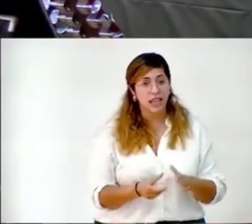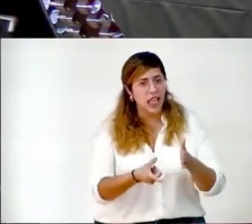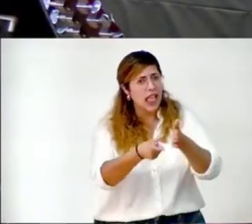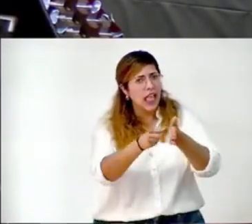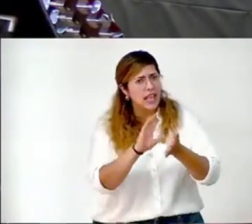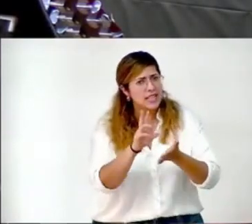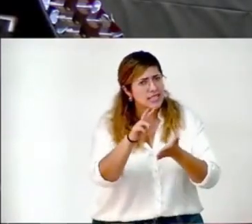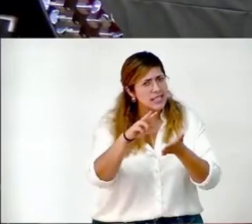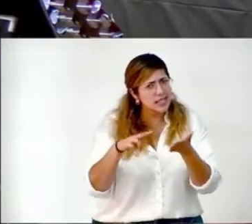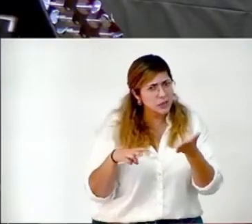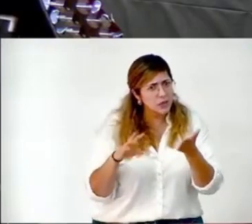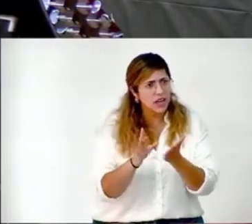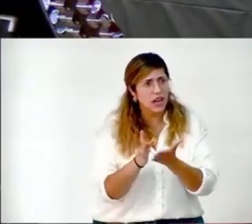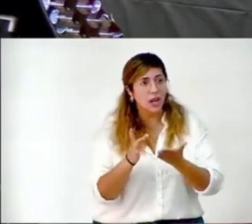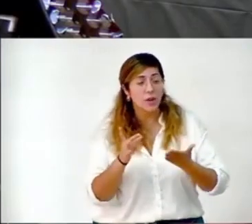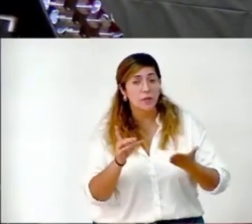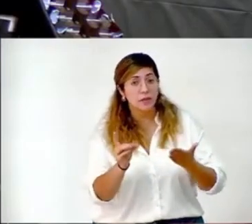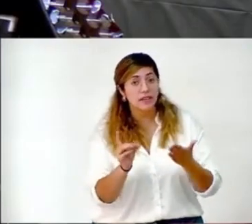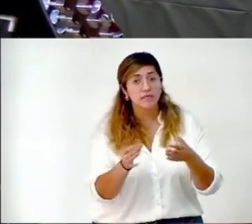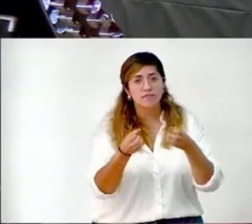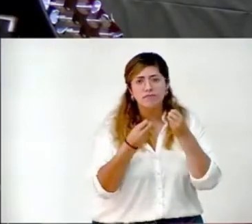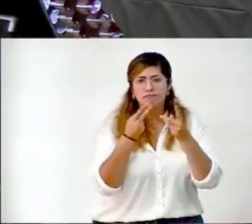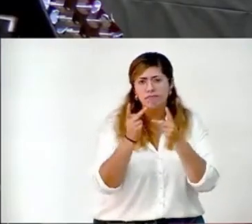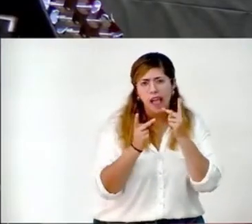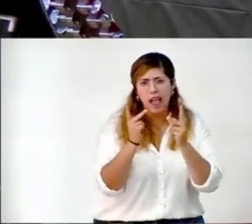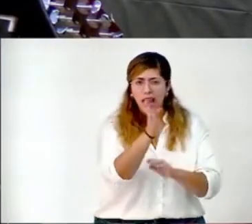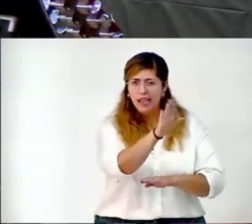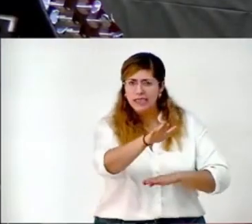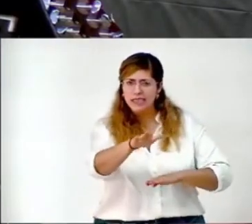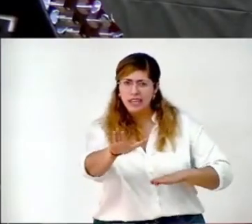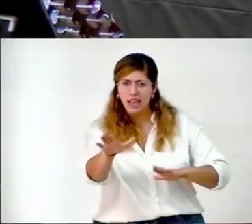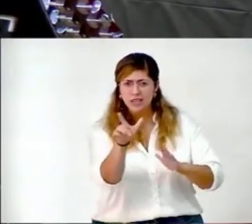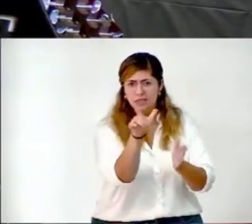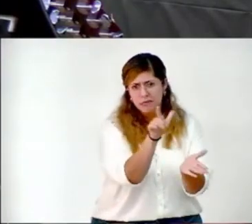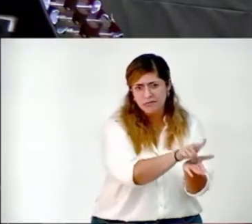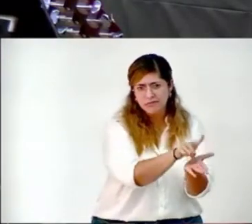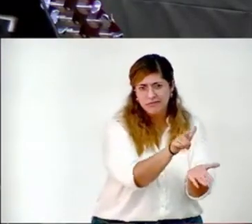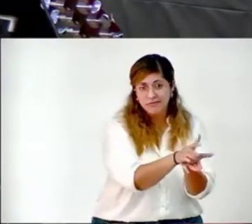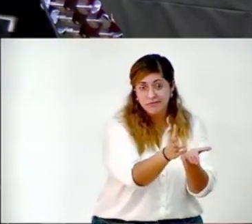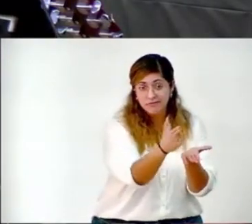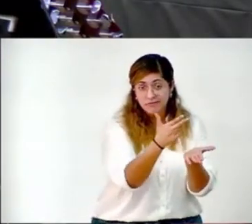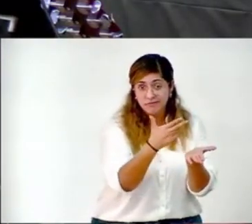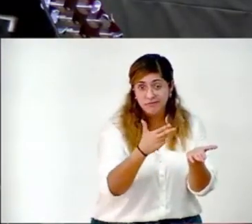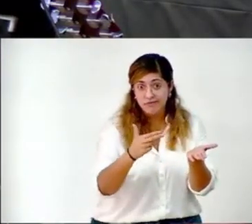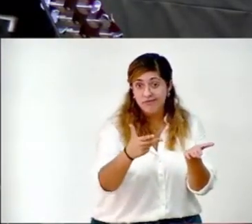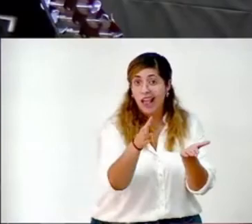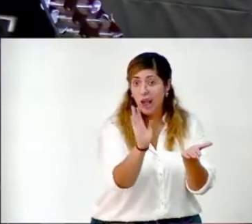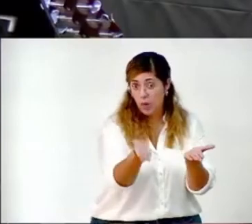Escritura Sagrada, deixe-me dar uma instrução às nossas crianças presentes.